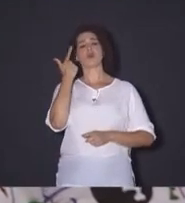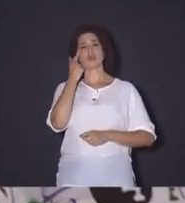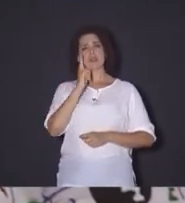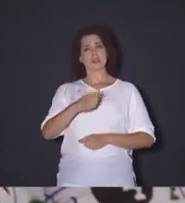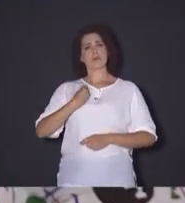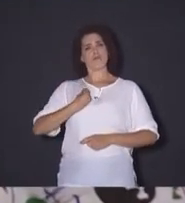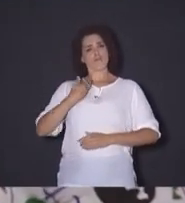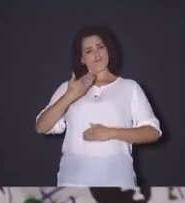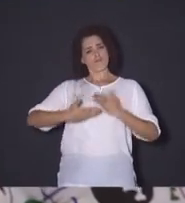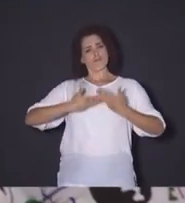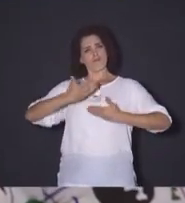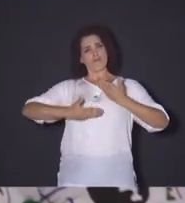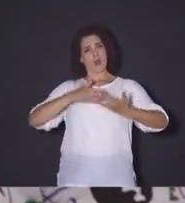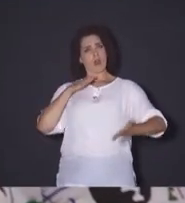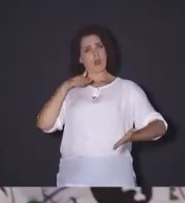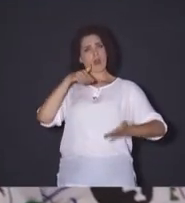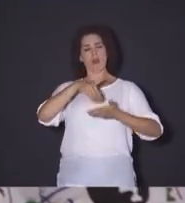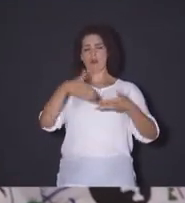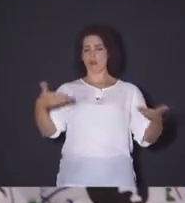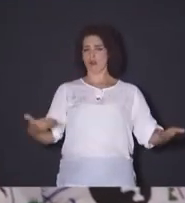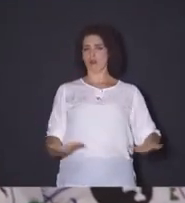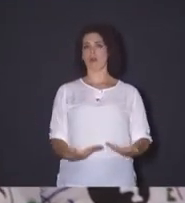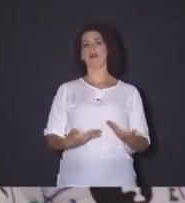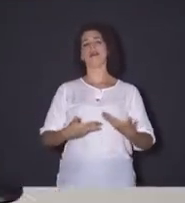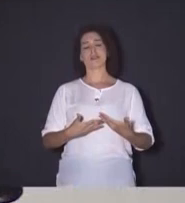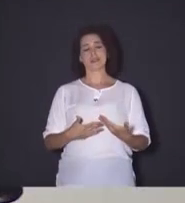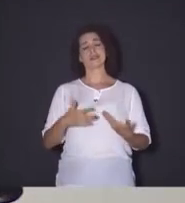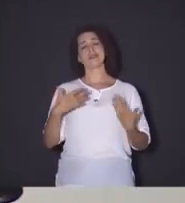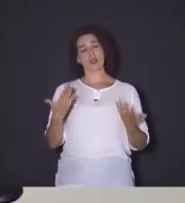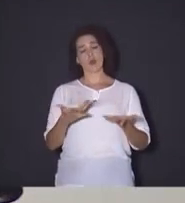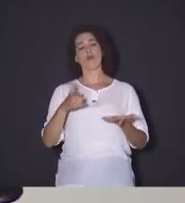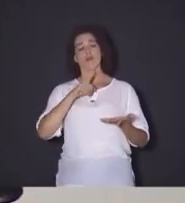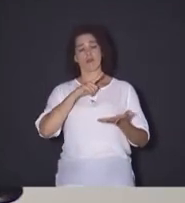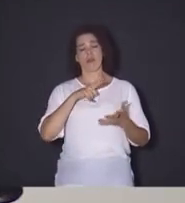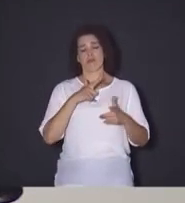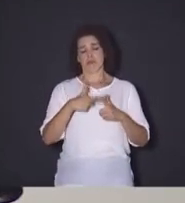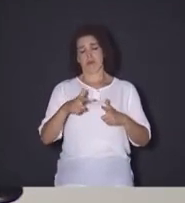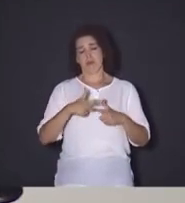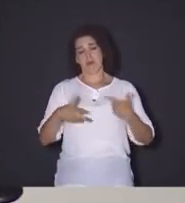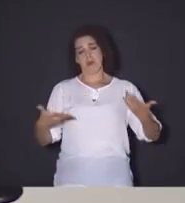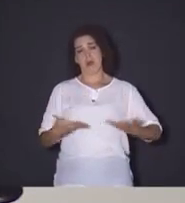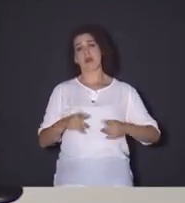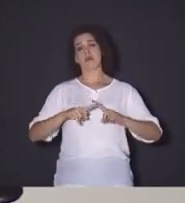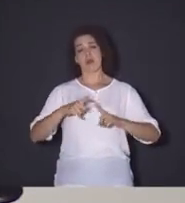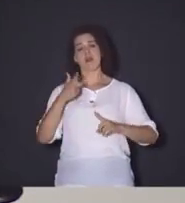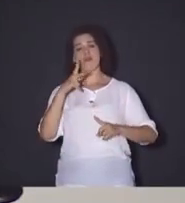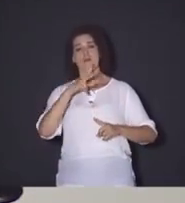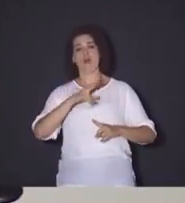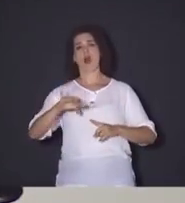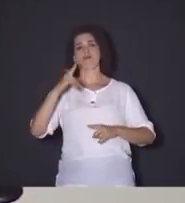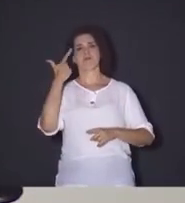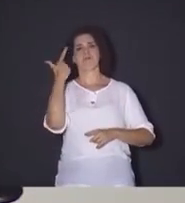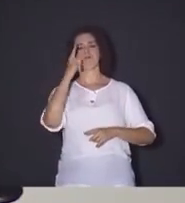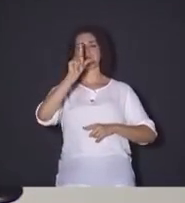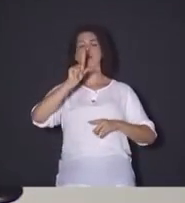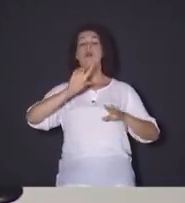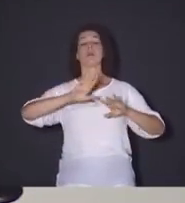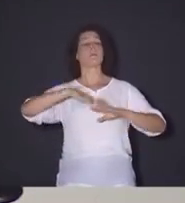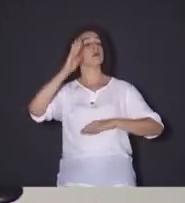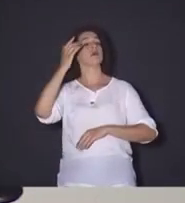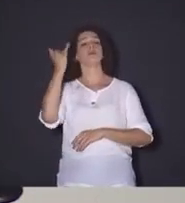vai passar também mas com toda essa turbulência e eu acho que o mais importante de tudo isso